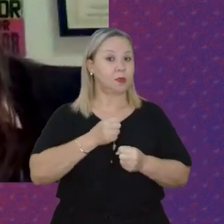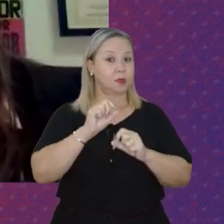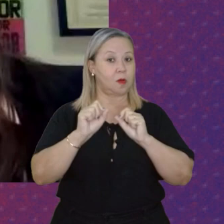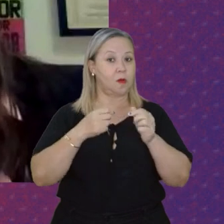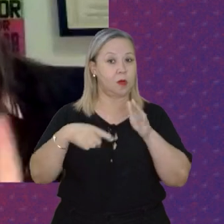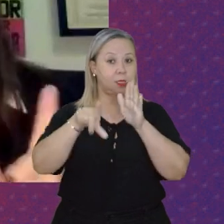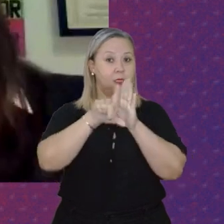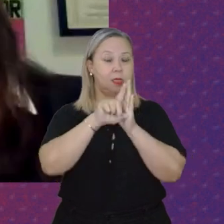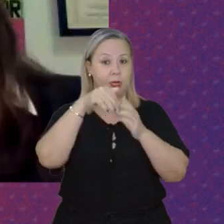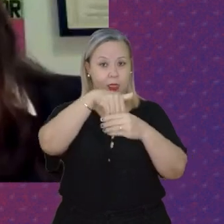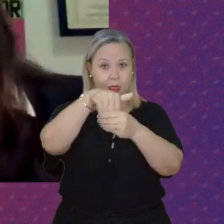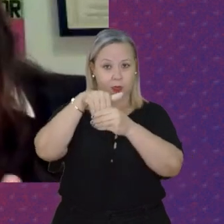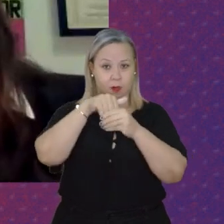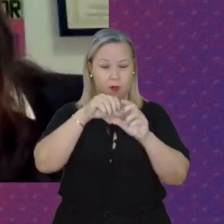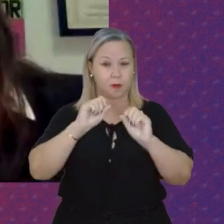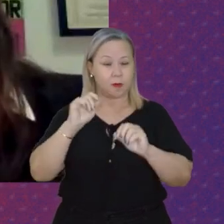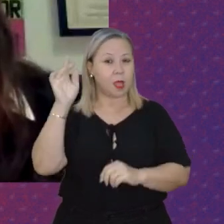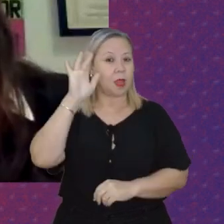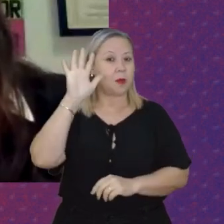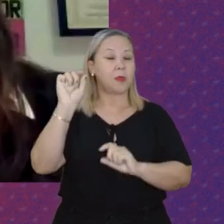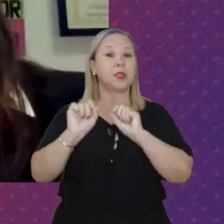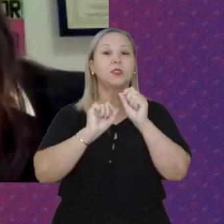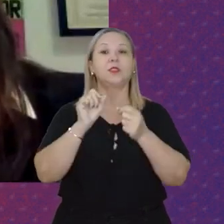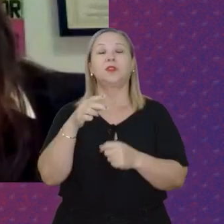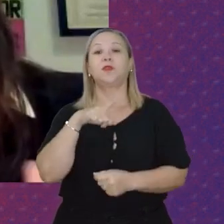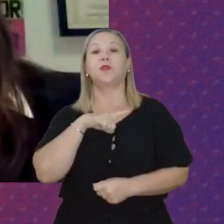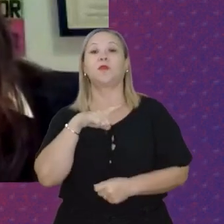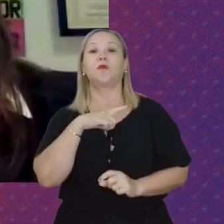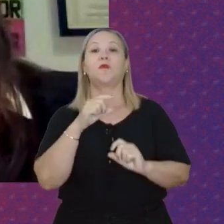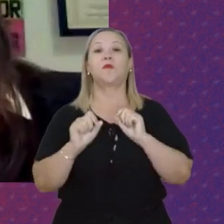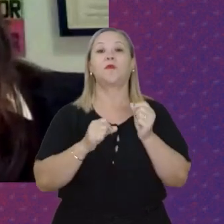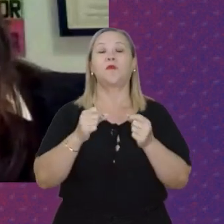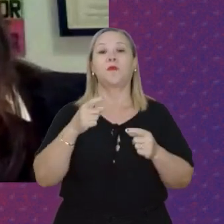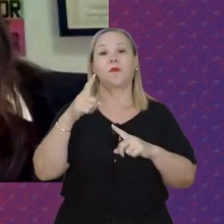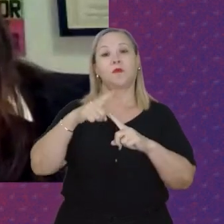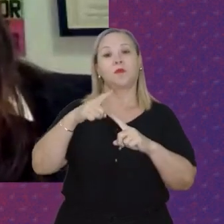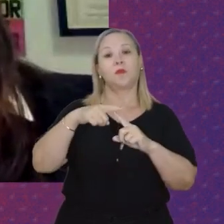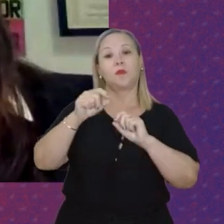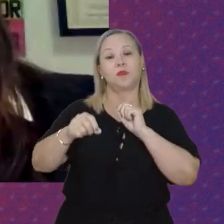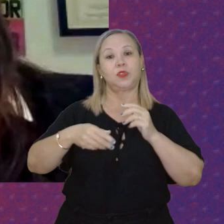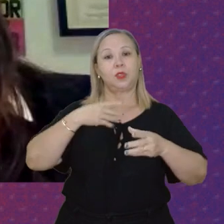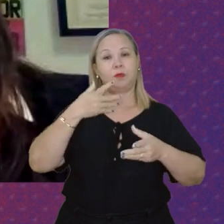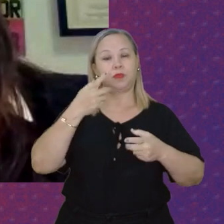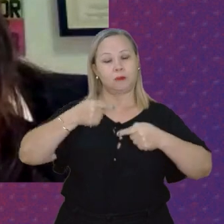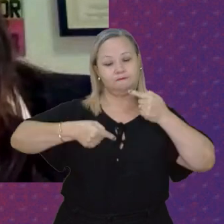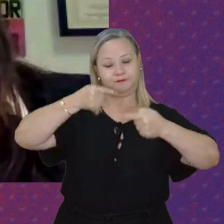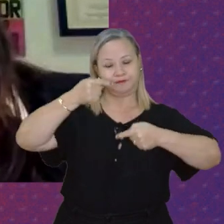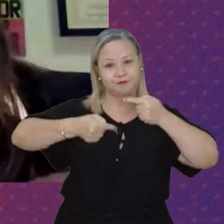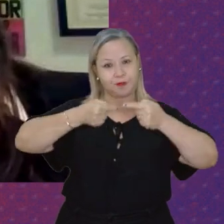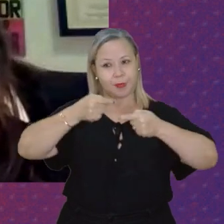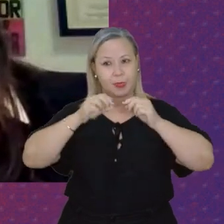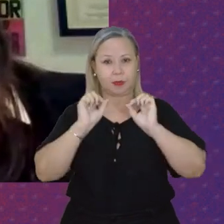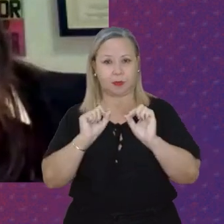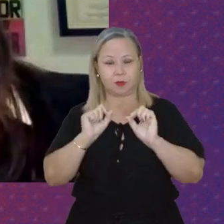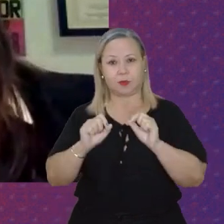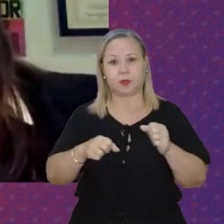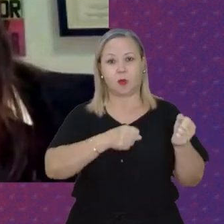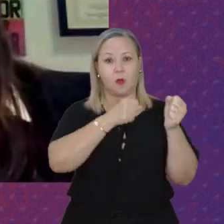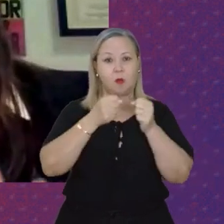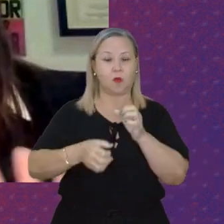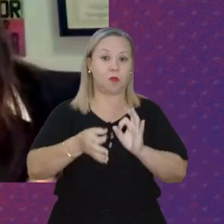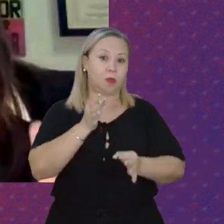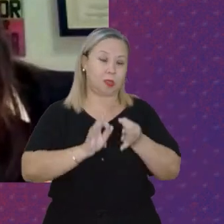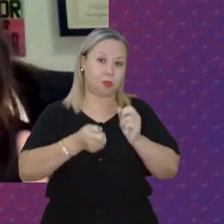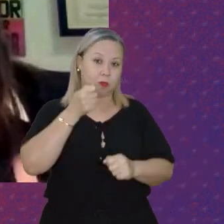lei eleitoral. Mas imagino que isso vai ter aí algum tipo de discussão no Poder Judiciário,